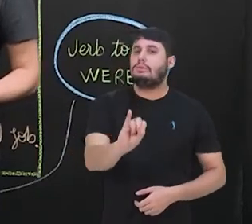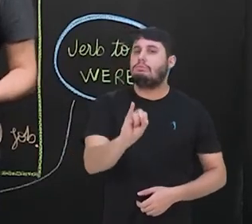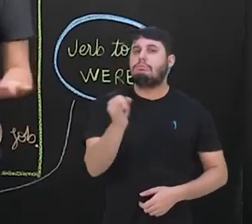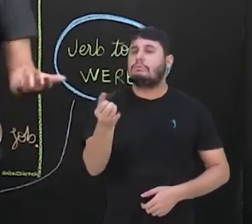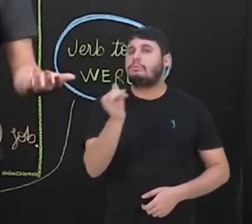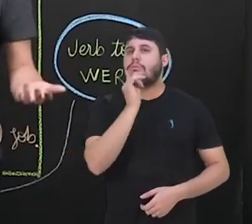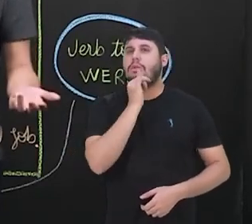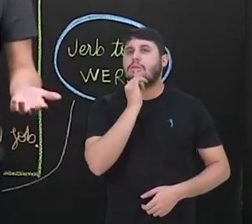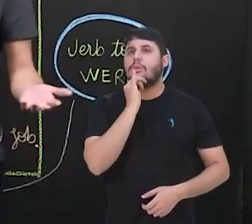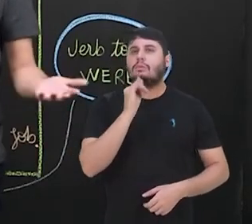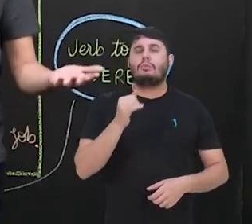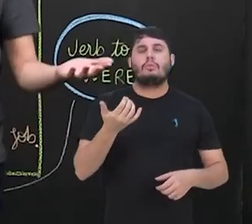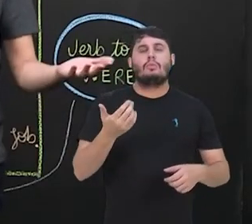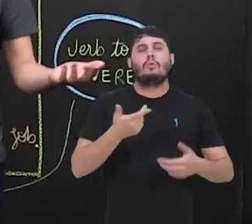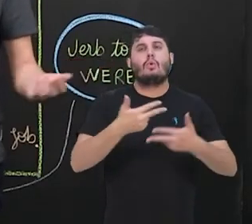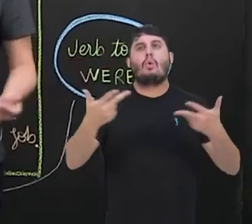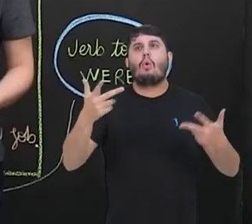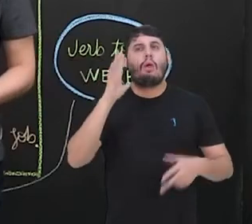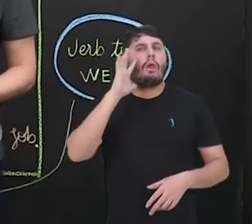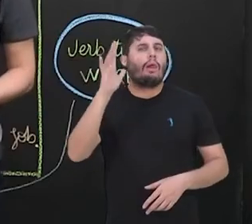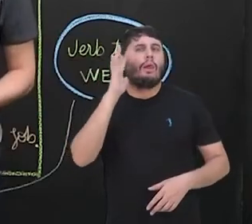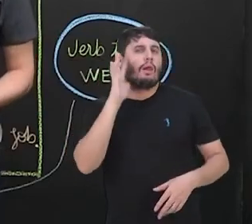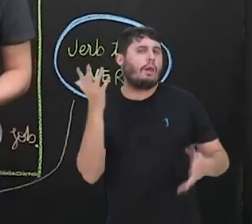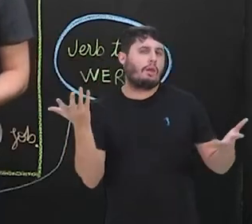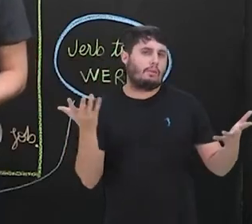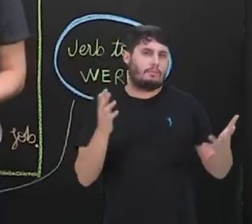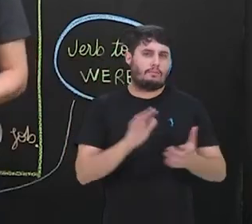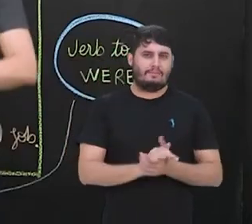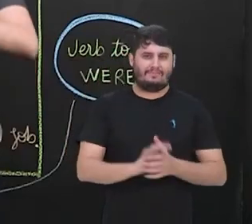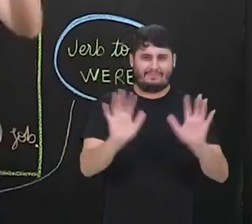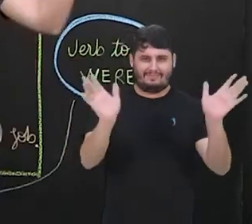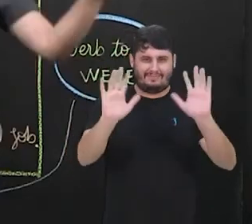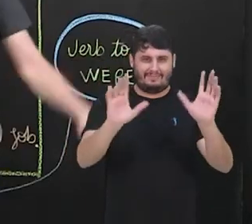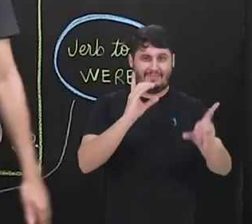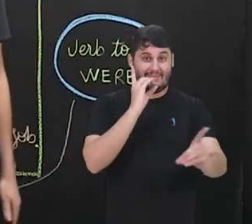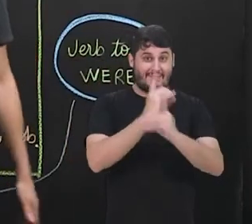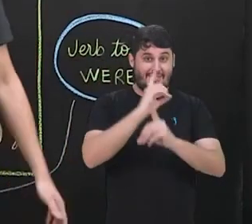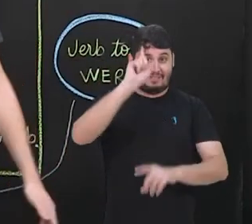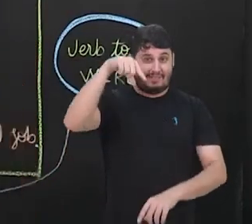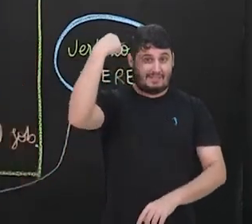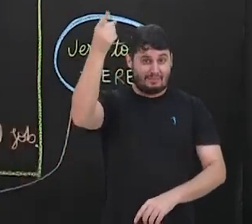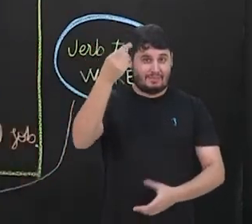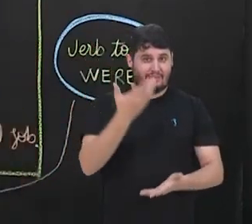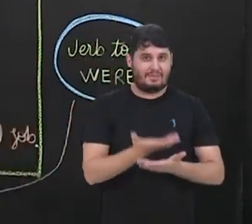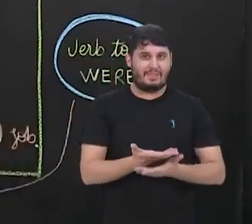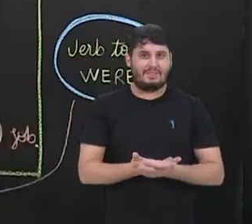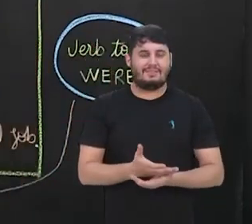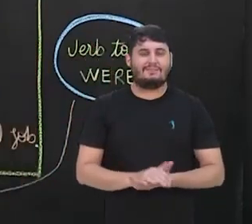expressando uma situação irreal. Bye bye, guys. See you later.